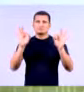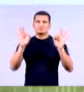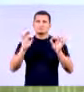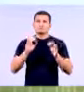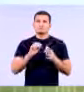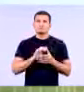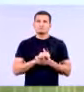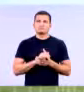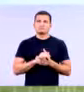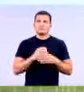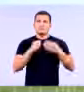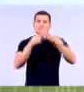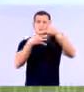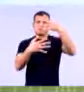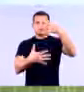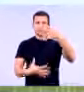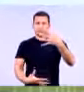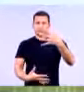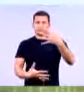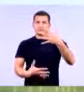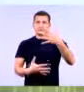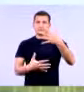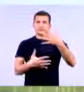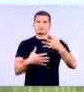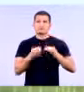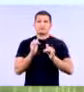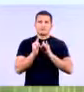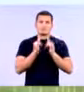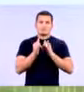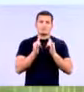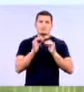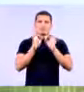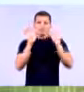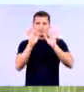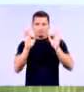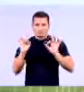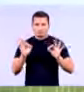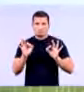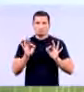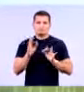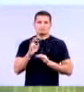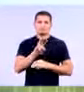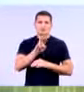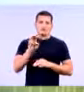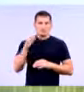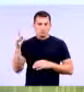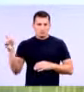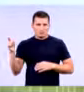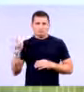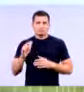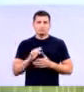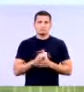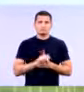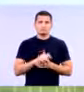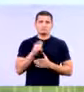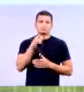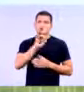num campo e ter uma vastidão de conceitos, de termos, de sites, né, que retornem para